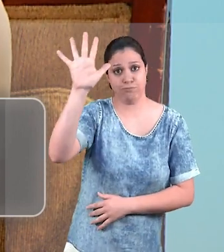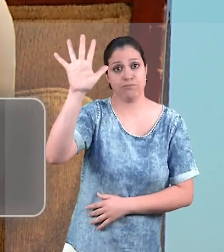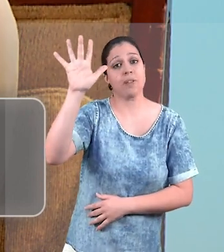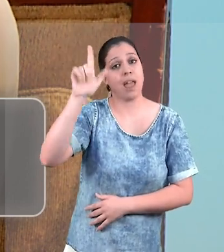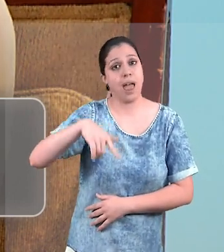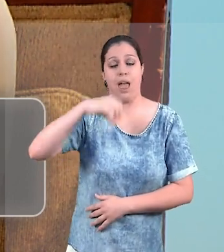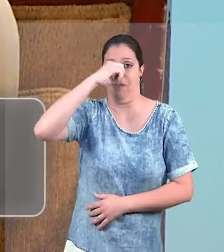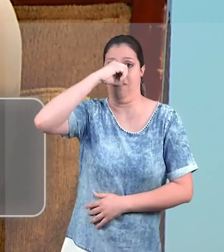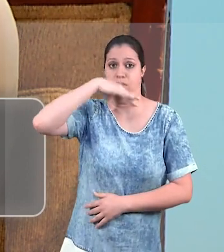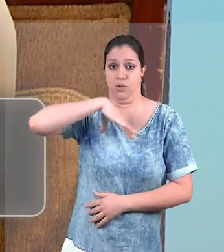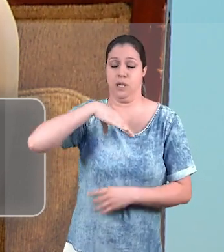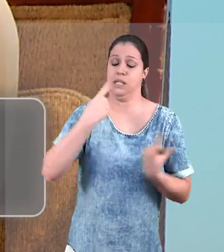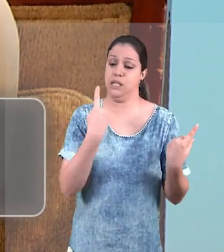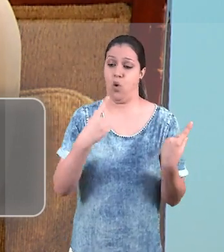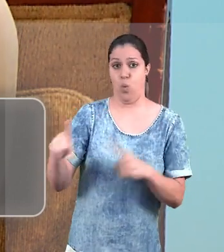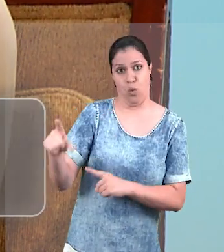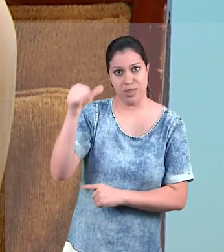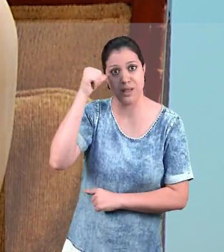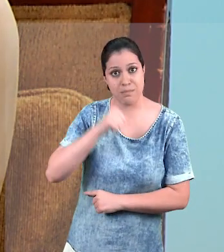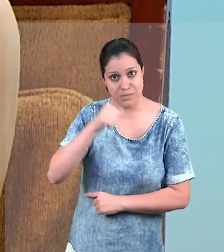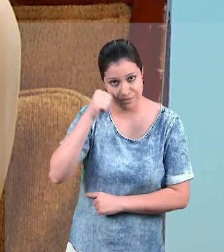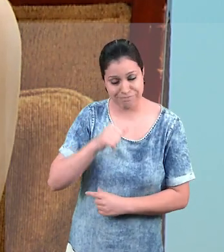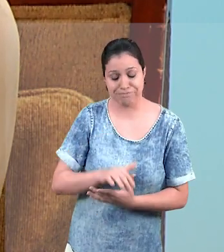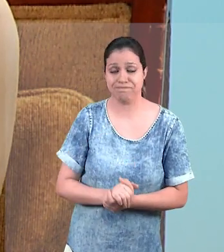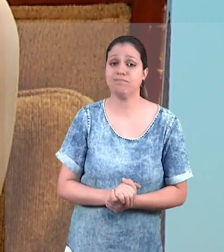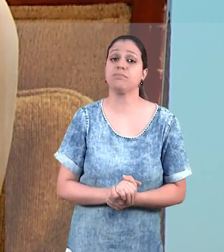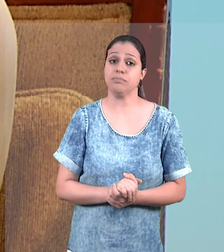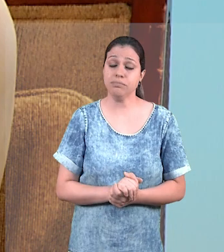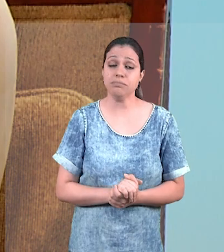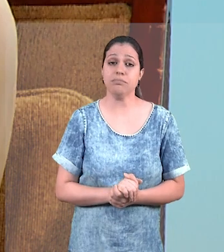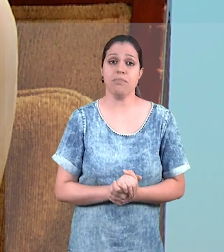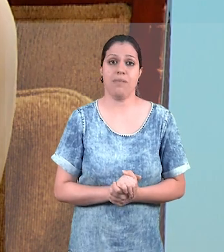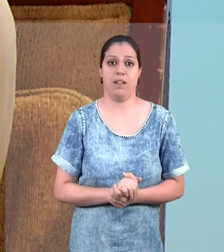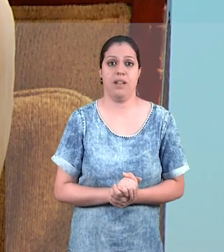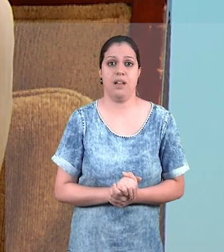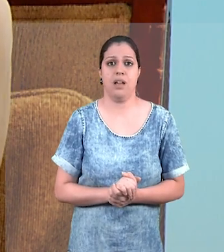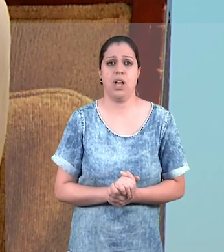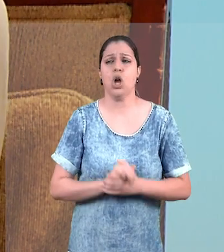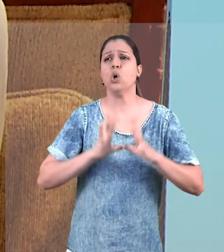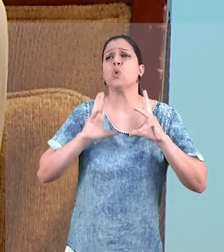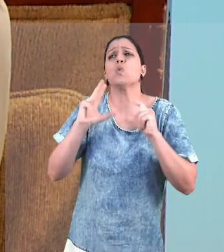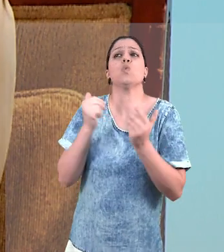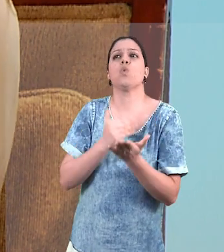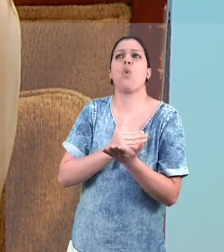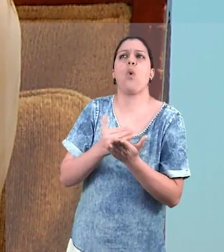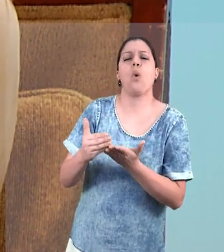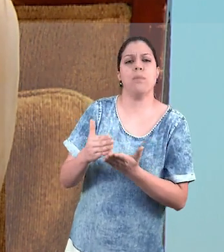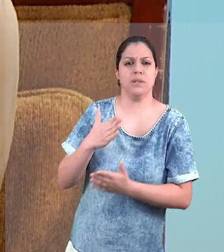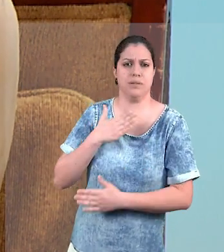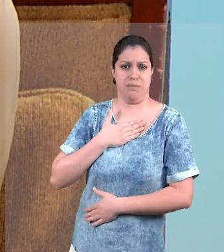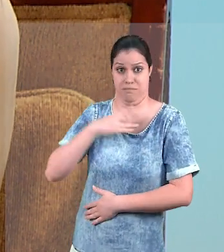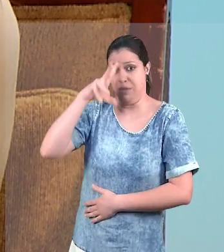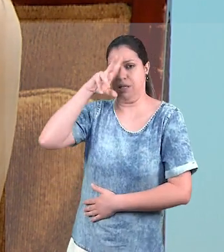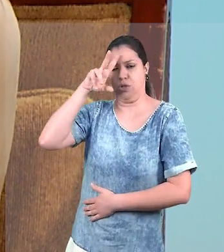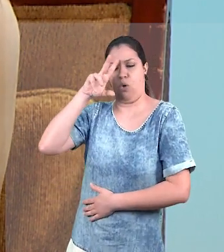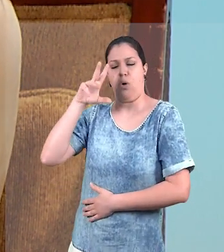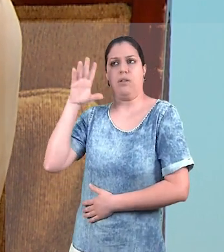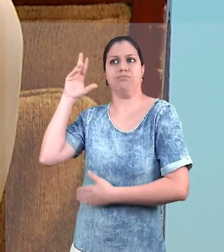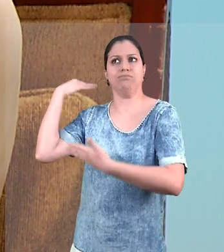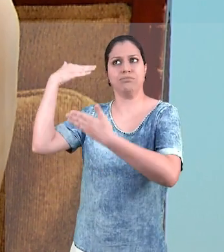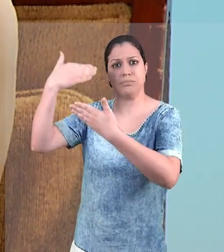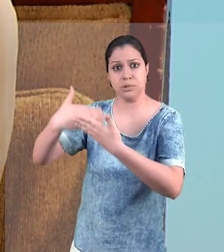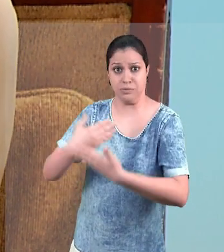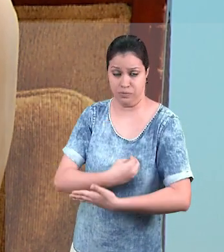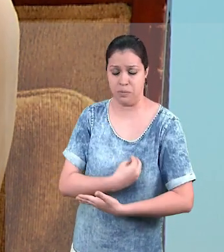inteiro, que é a violência contra as mulheres e a questão do feminicídio, né? Tudo começou nessa minha